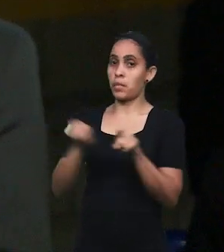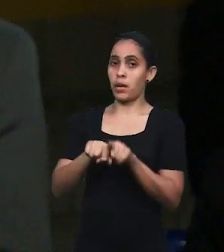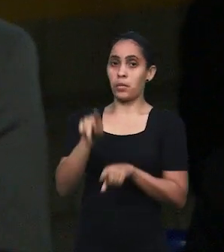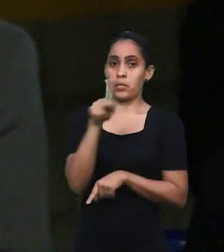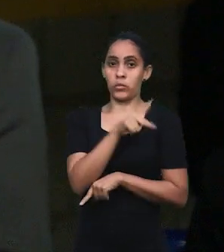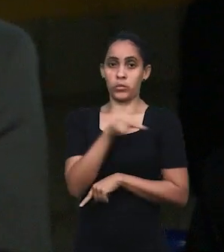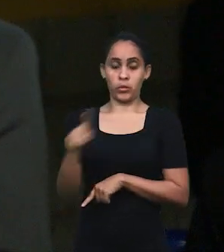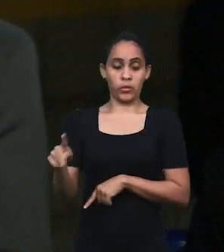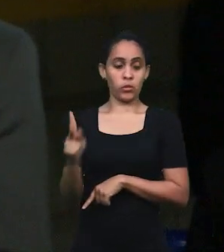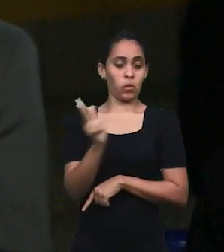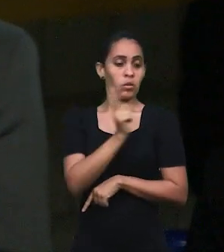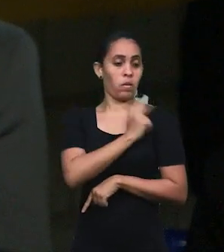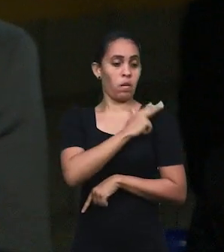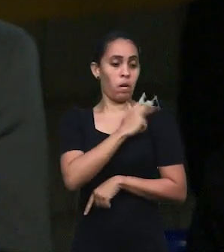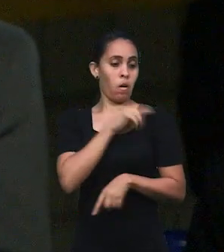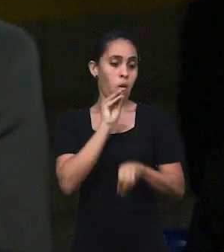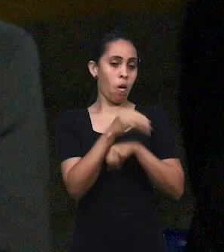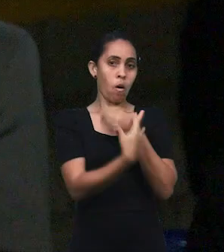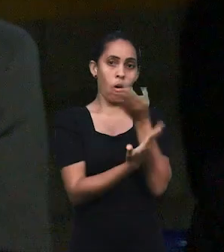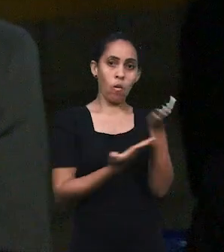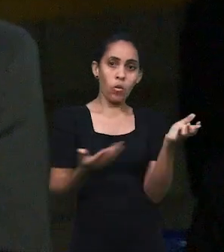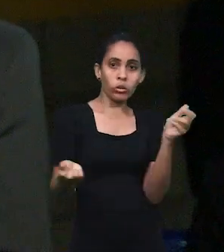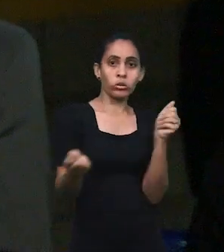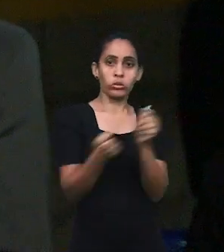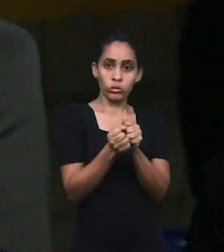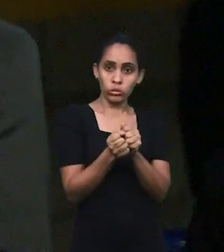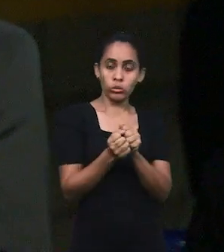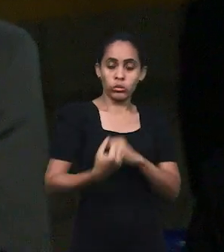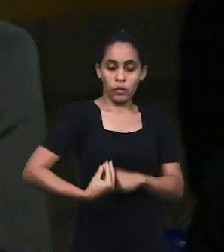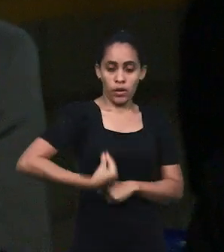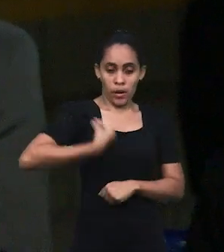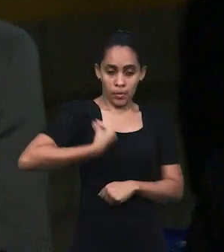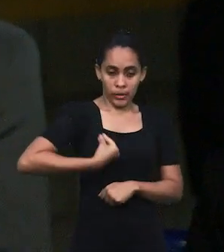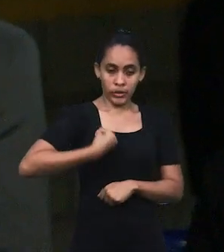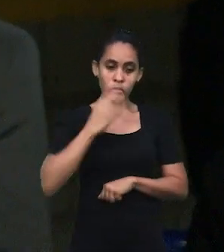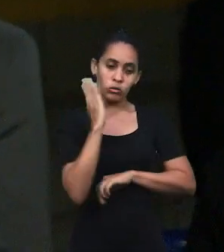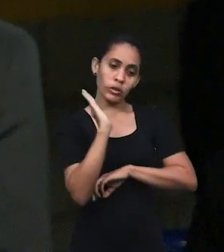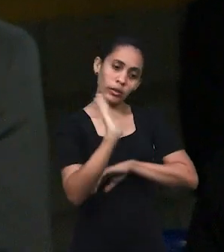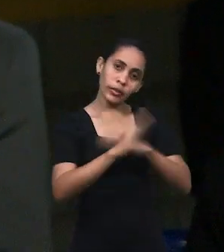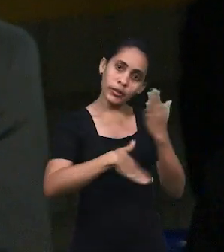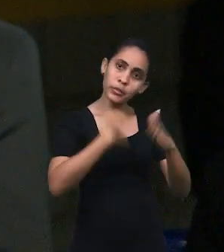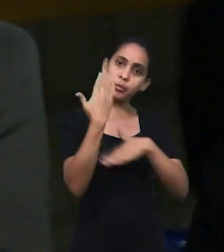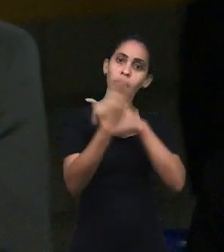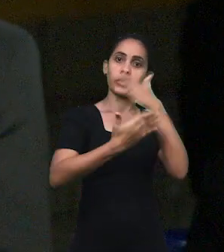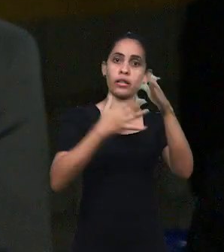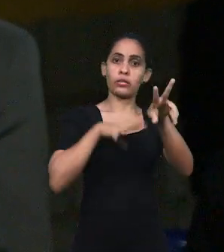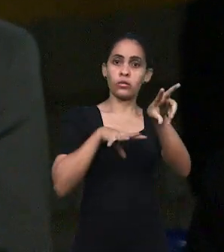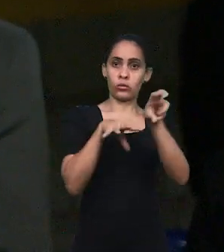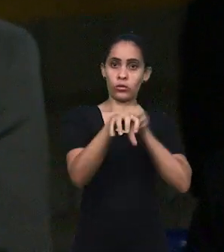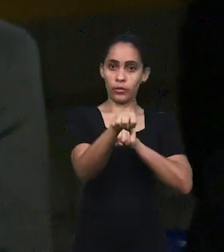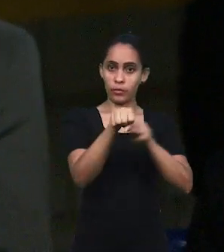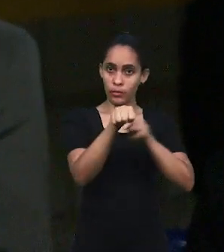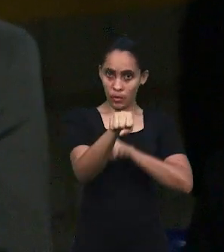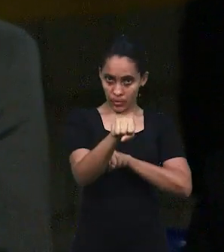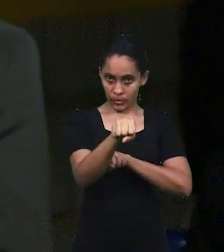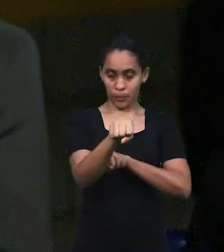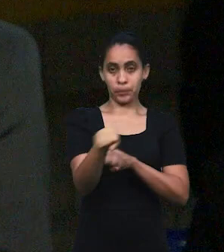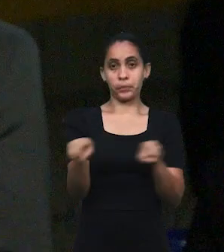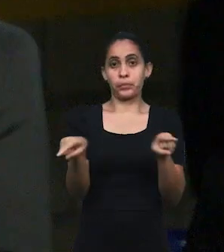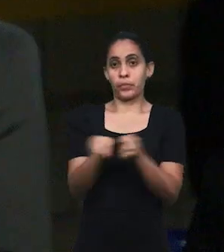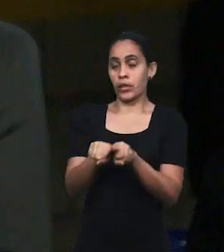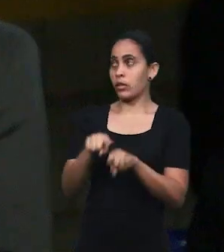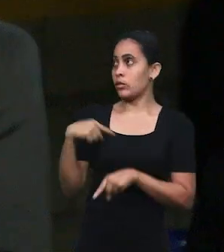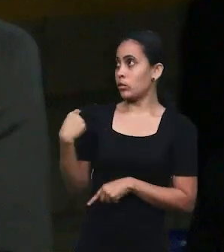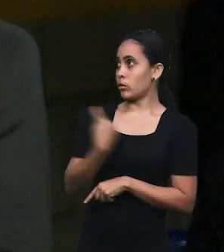que monitoraram, que ajudaram, estiveram presentes no decorrer de toda a